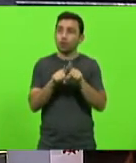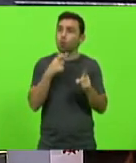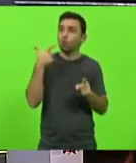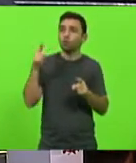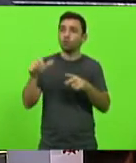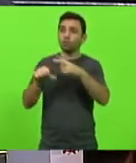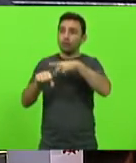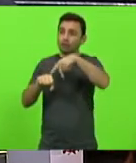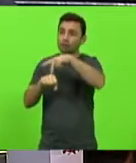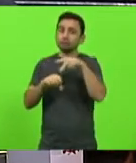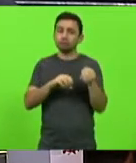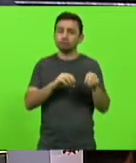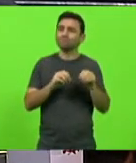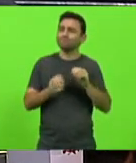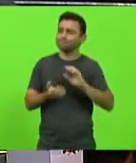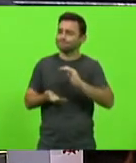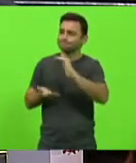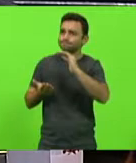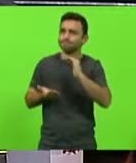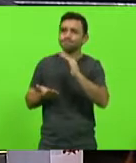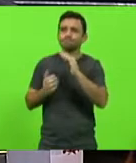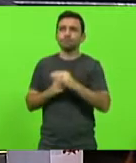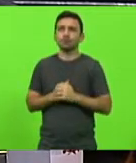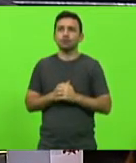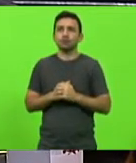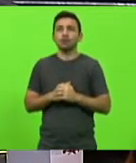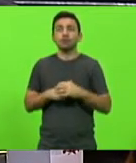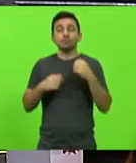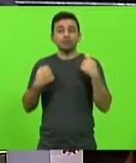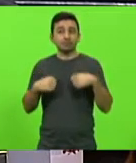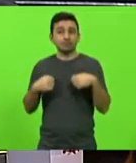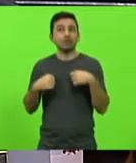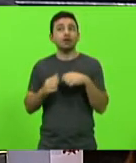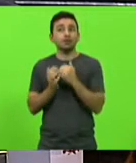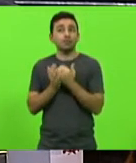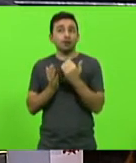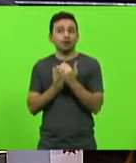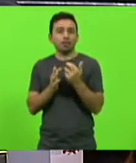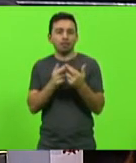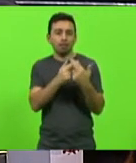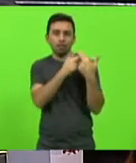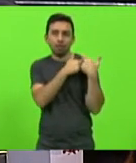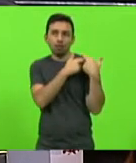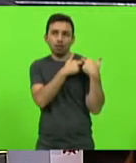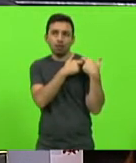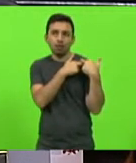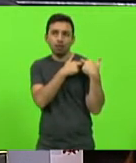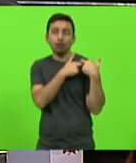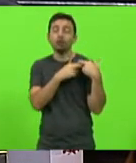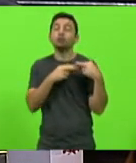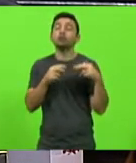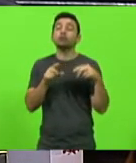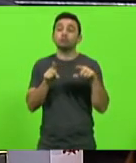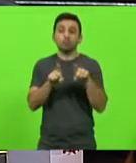ter não só a visão e o compromisso de defender